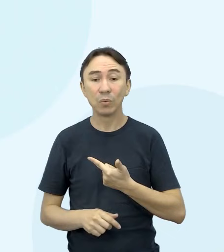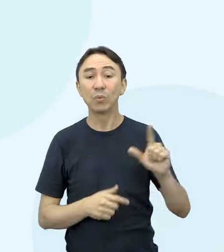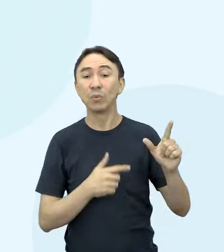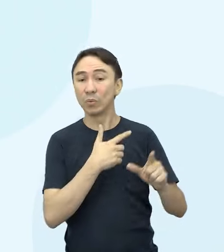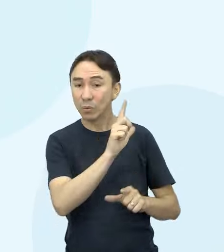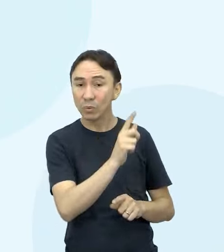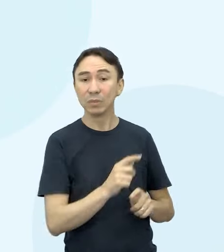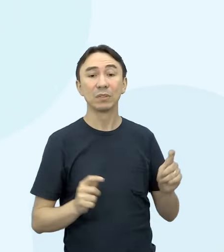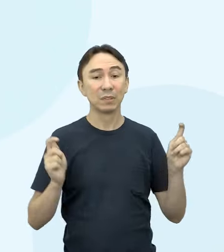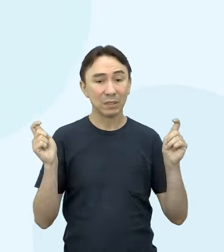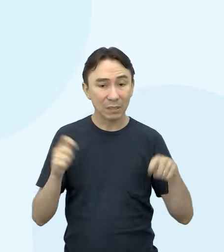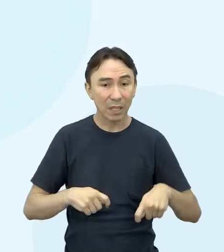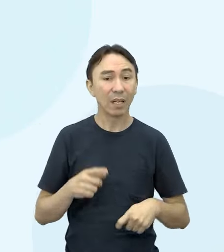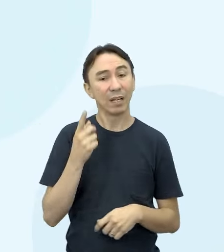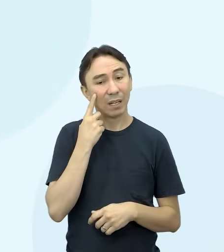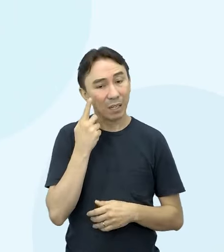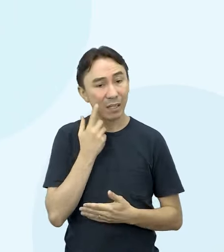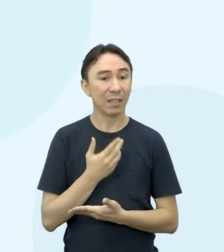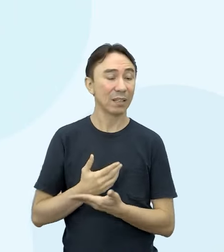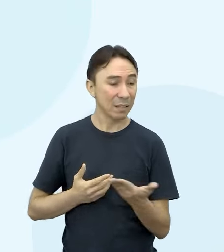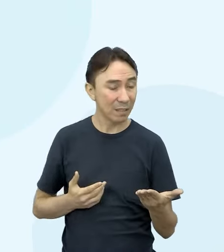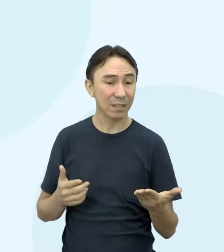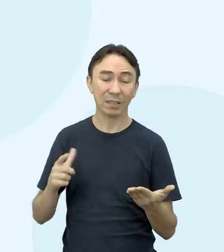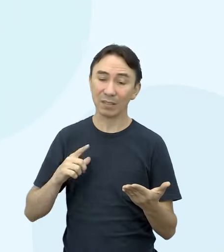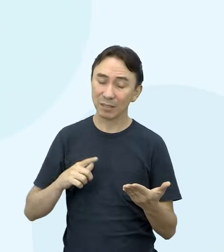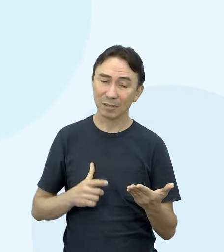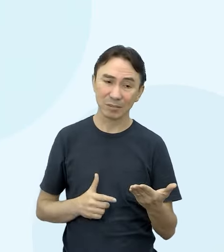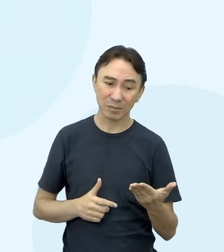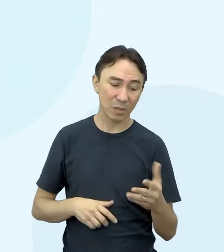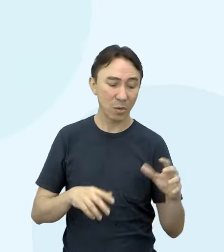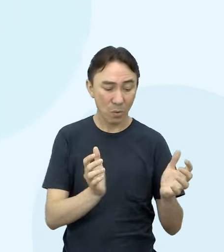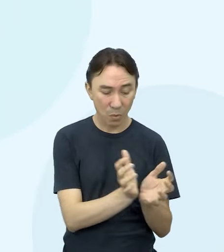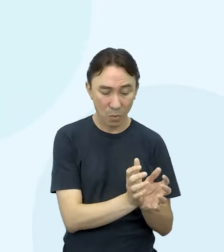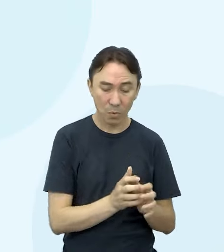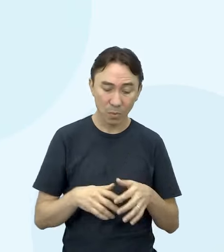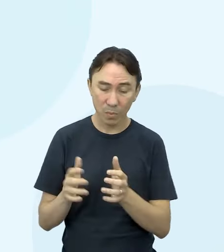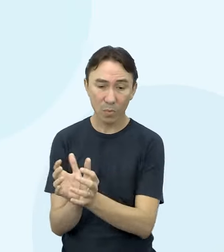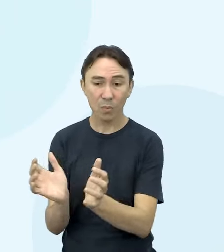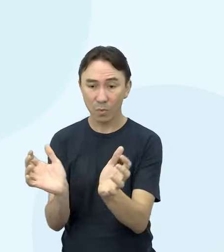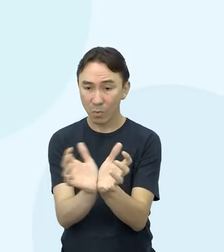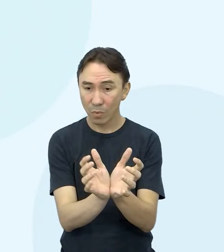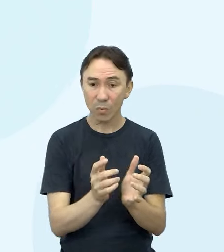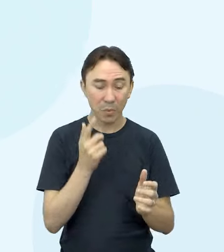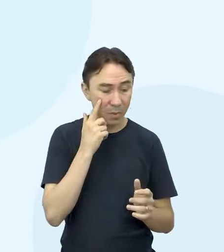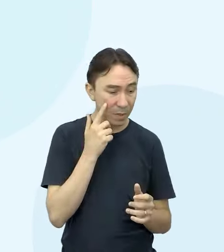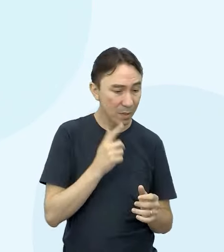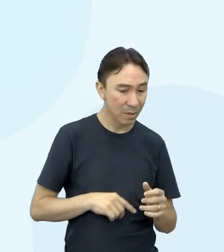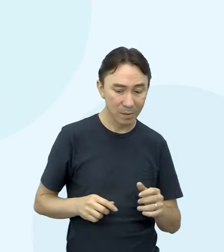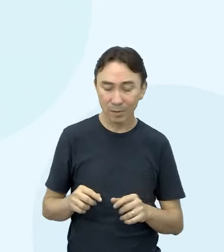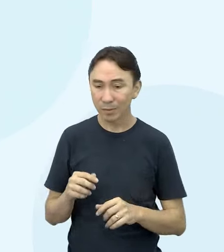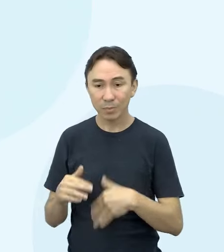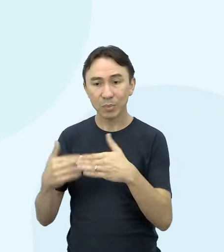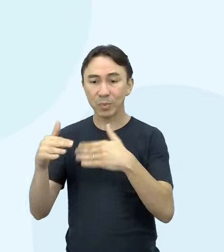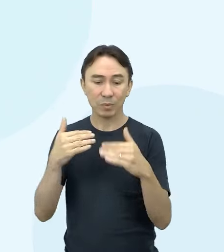à compreensão da construção identitária de diferentes grupos. Réplica,